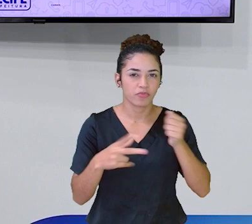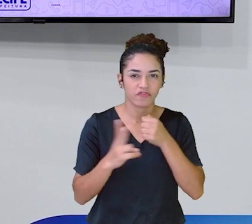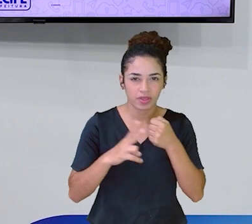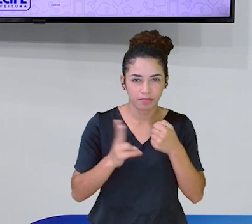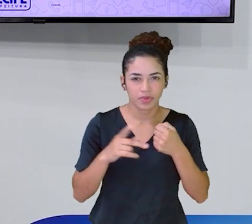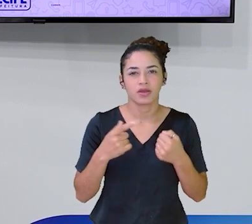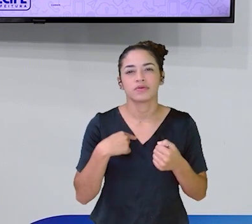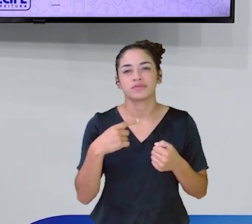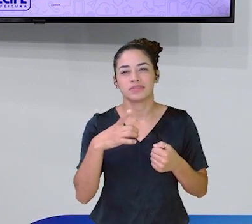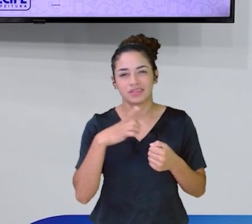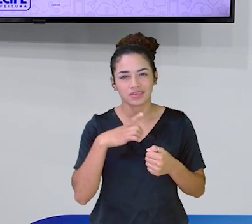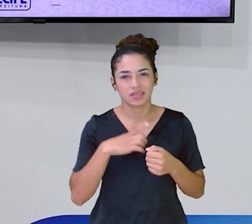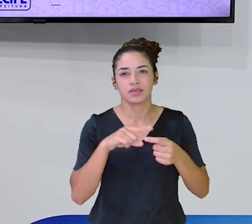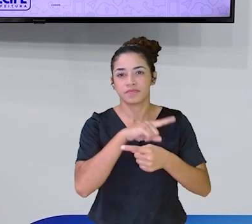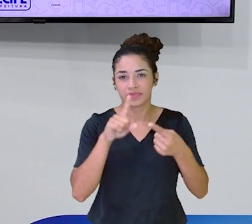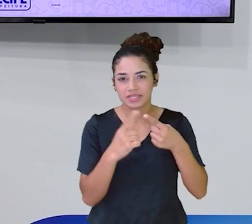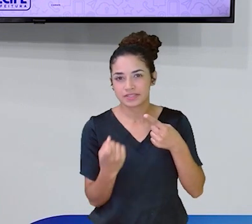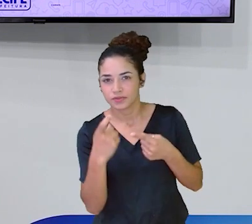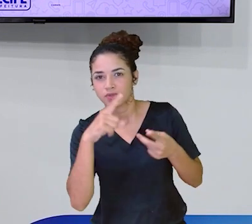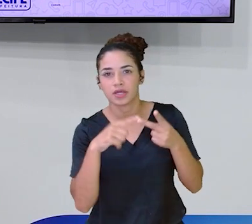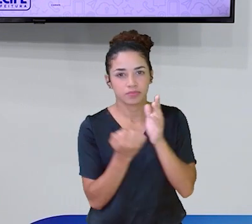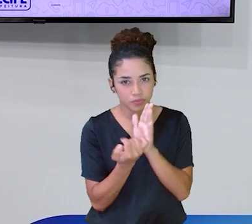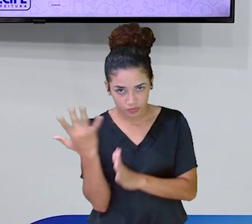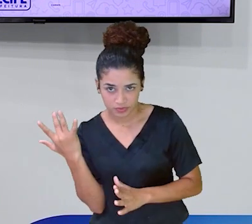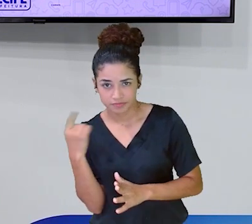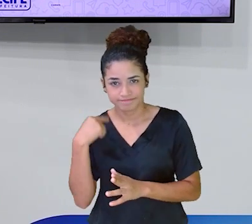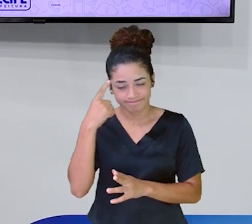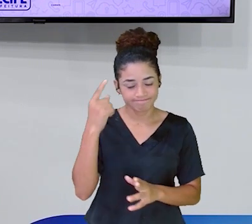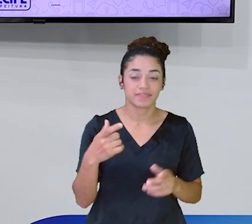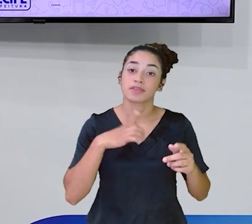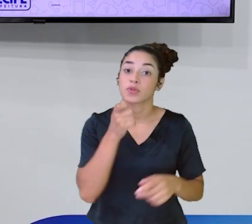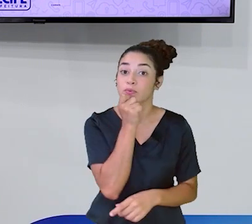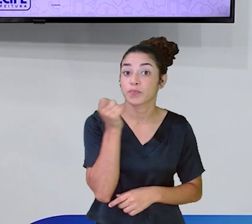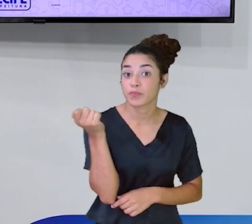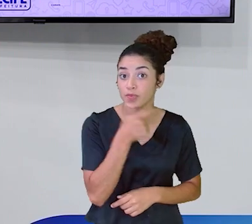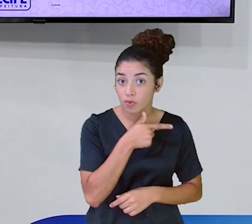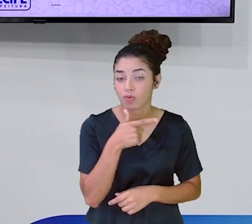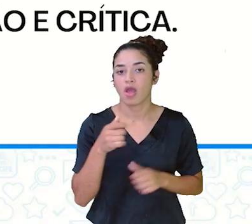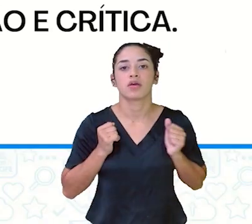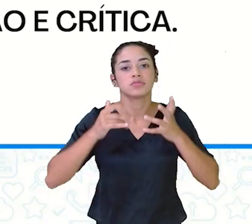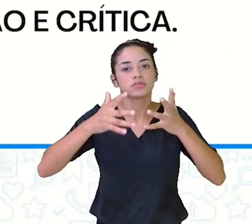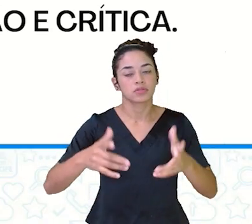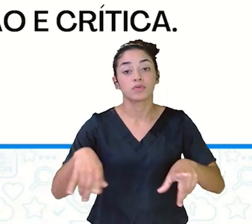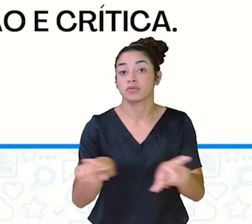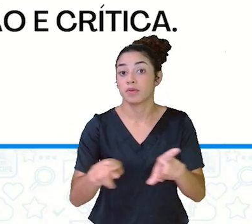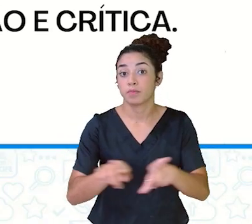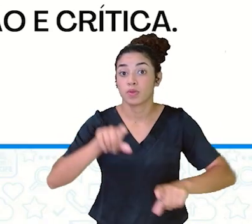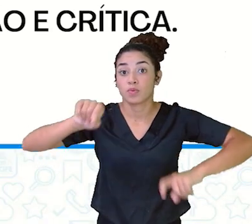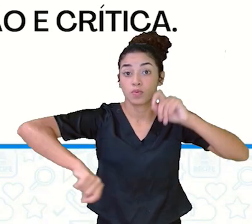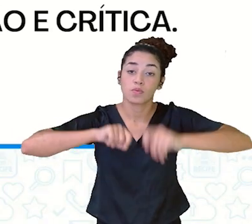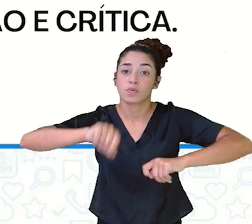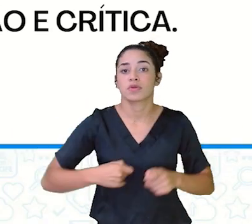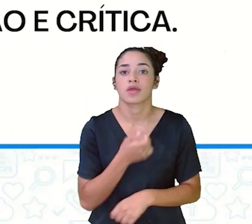narrativa singular e plural. Costuma conter humor, ação e também